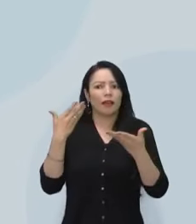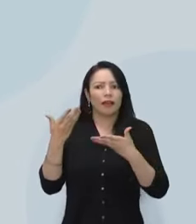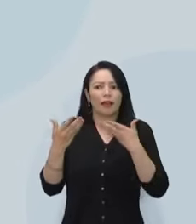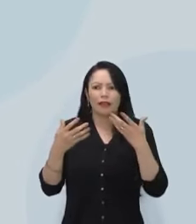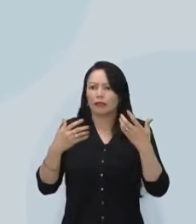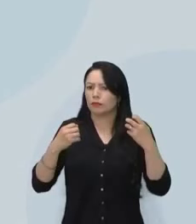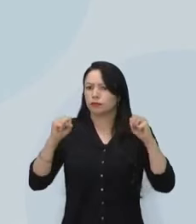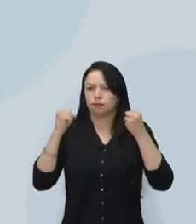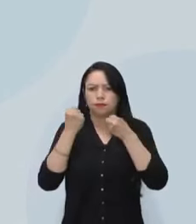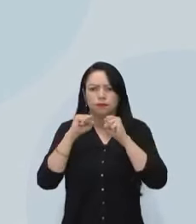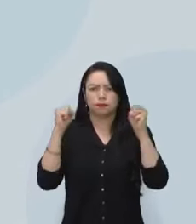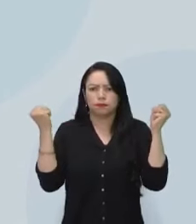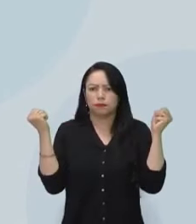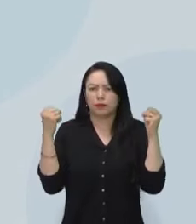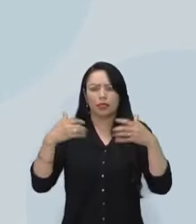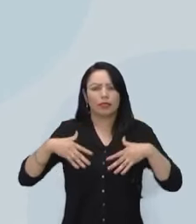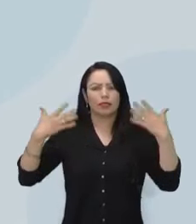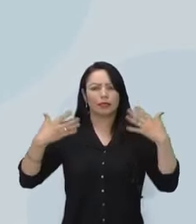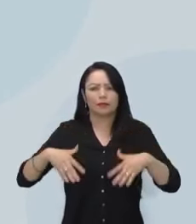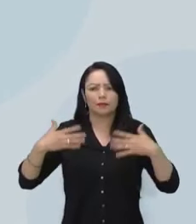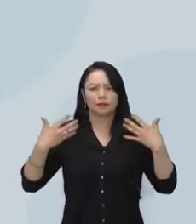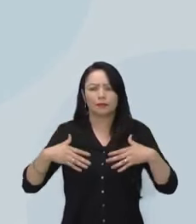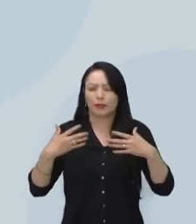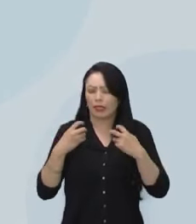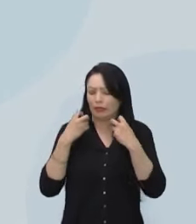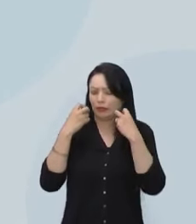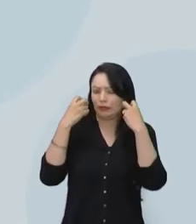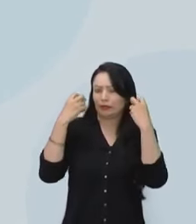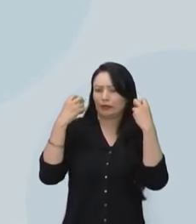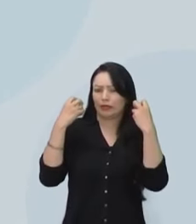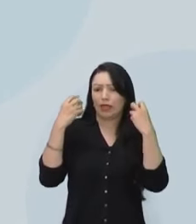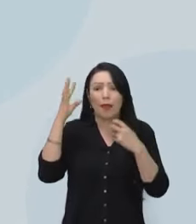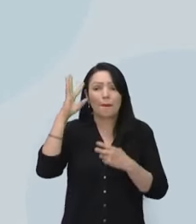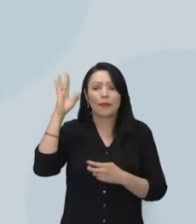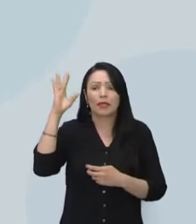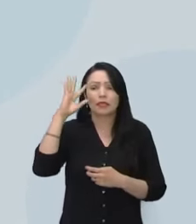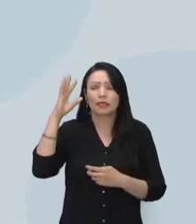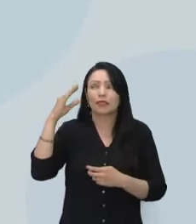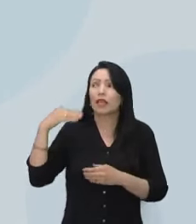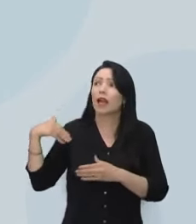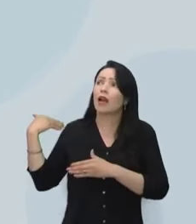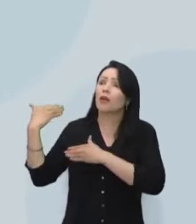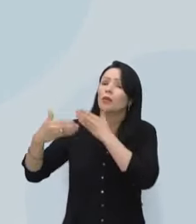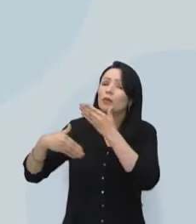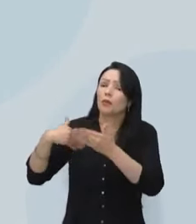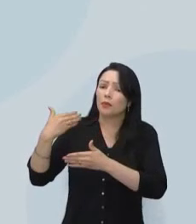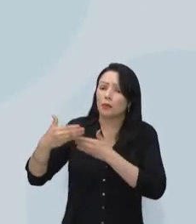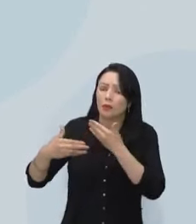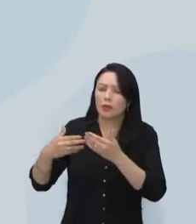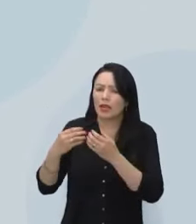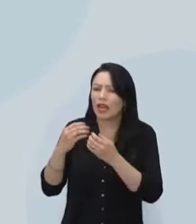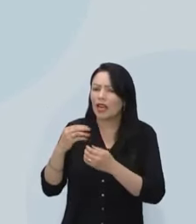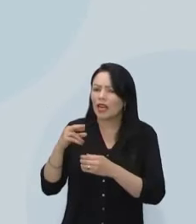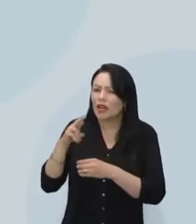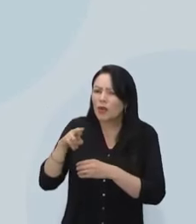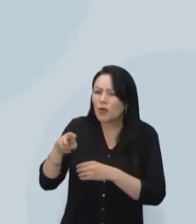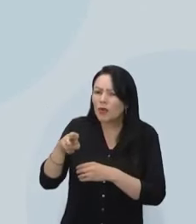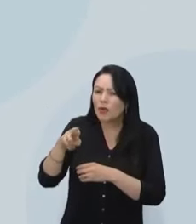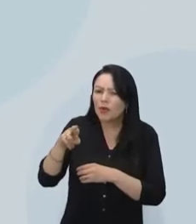ficou irritadíssima, desesperada e envergonhada, pensando nas tradições dos roedores. Essas coisas de